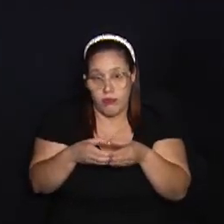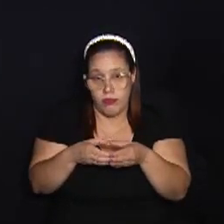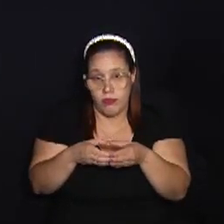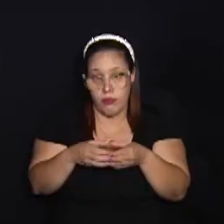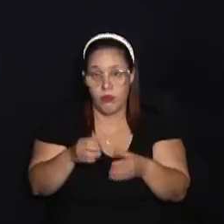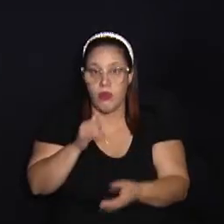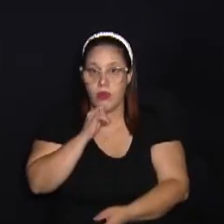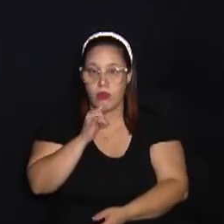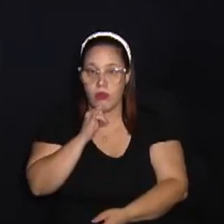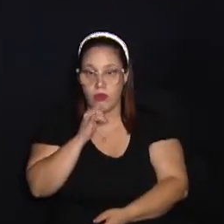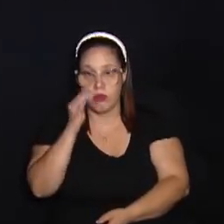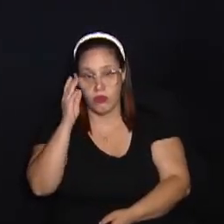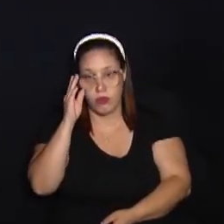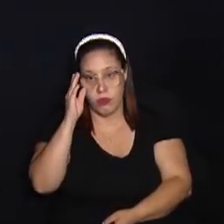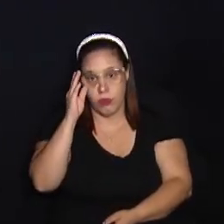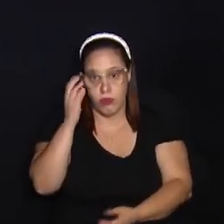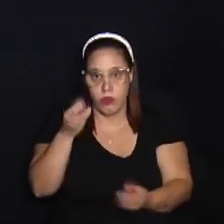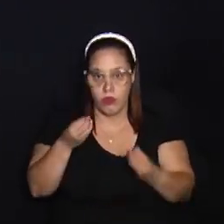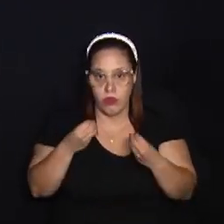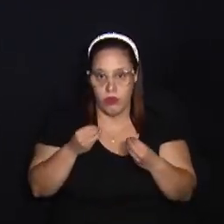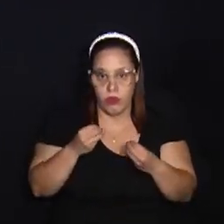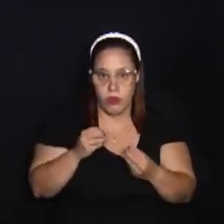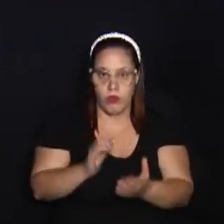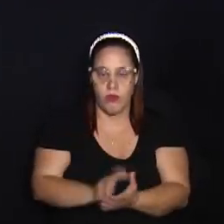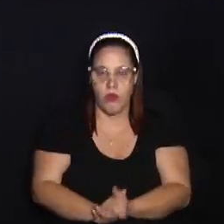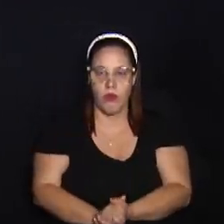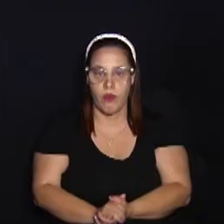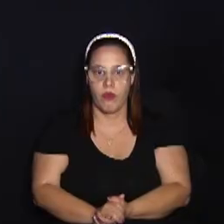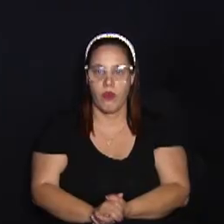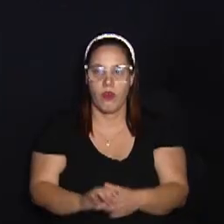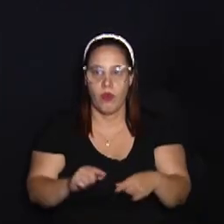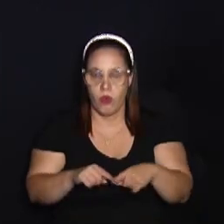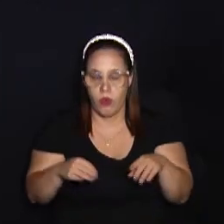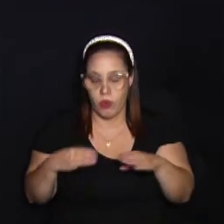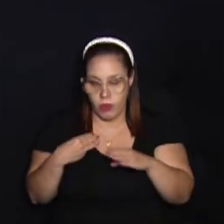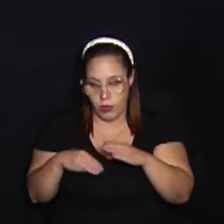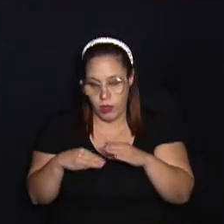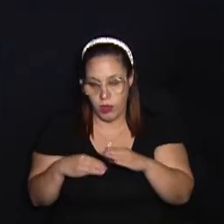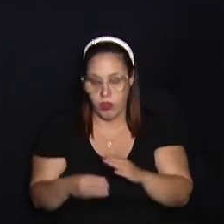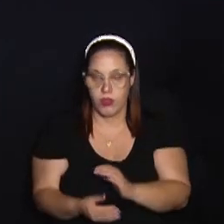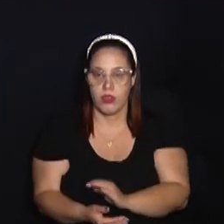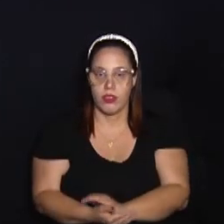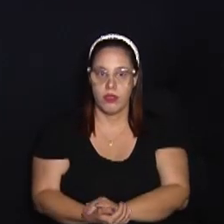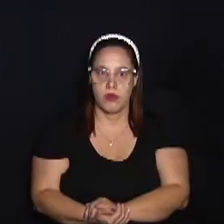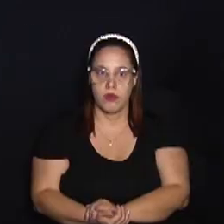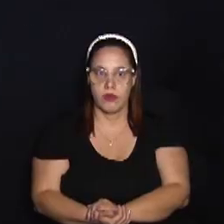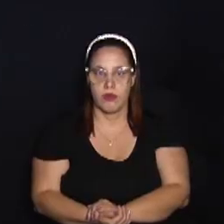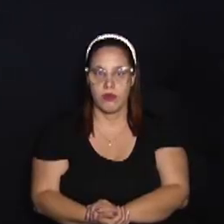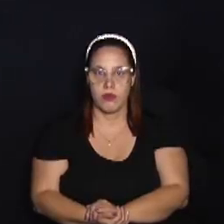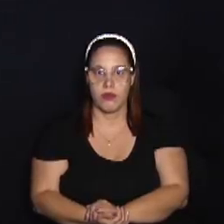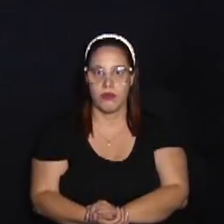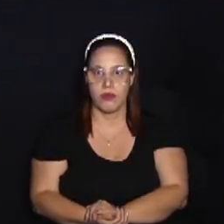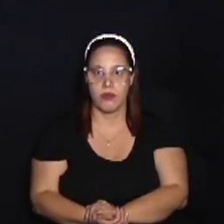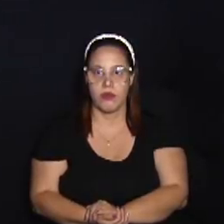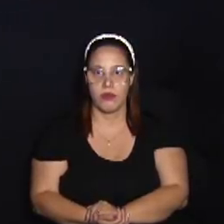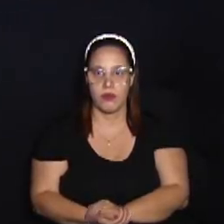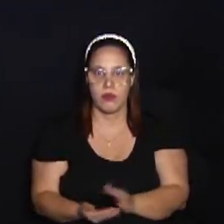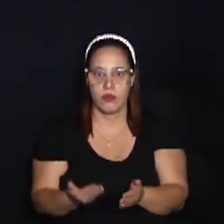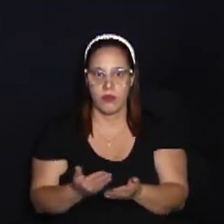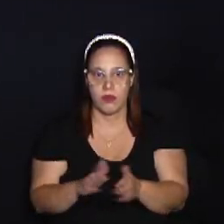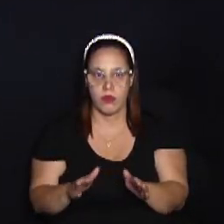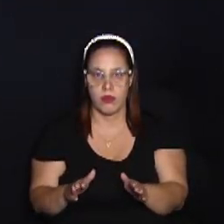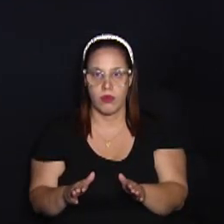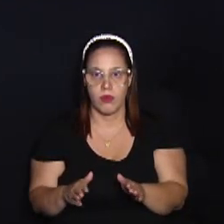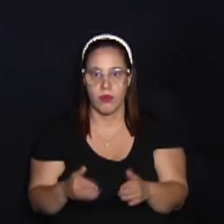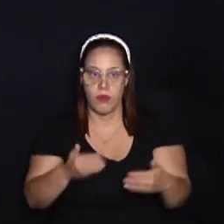da execução, por exemplo, né? Então, algumas empresas ou escritórios acabam terceirizando essa parte, né? Essa mão de obra, e